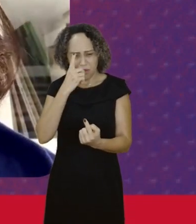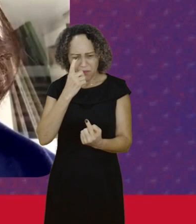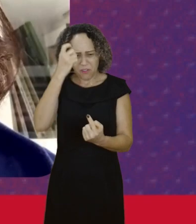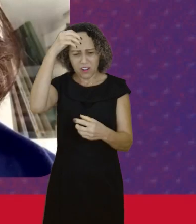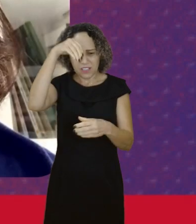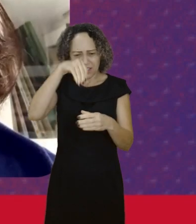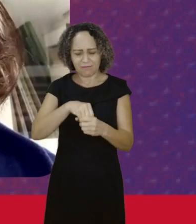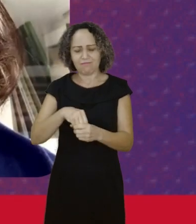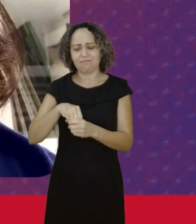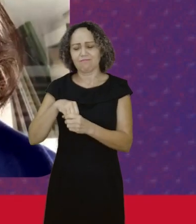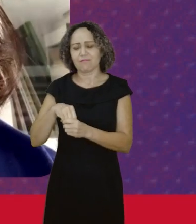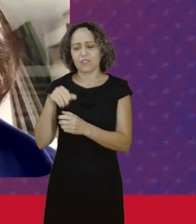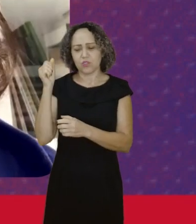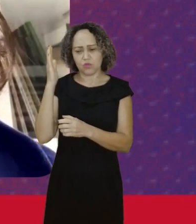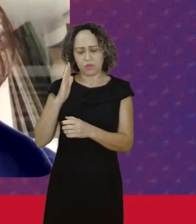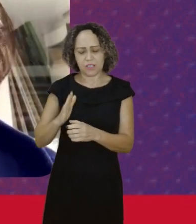currículo